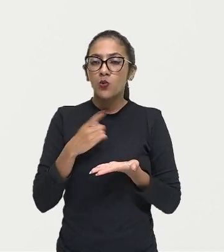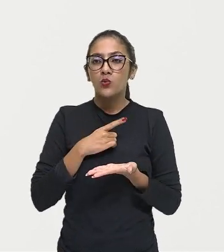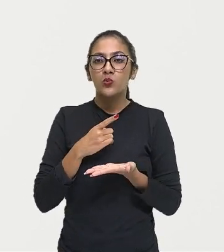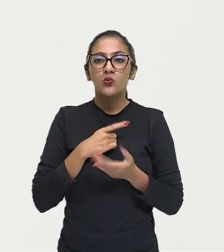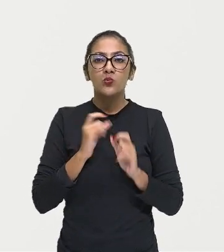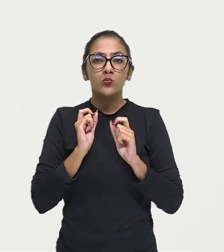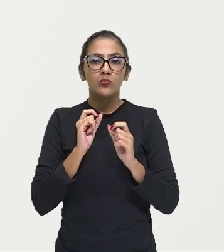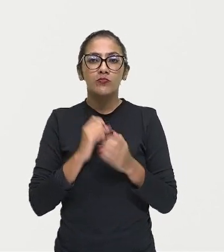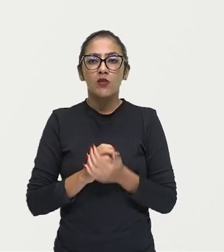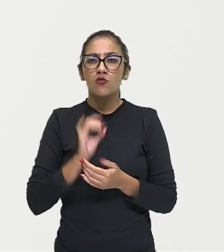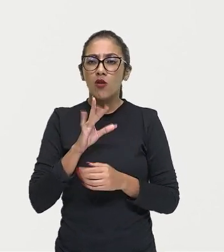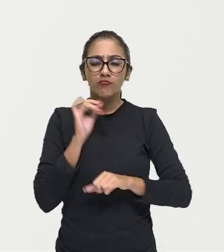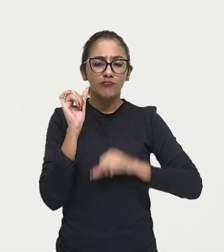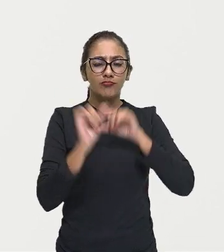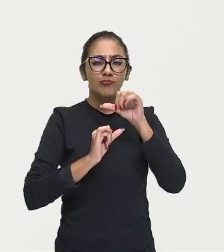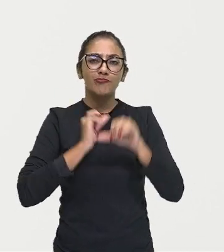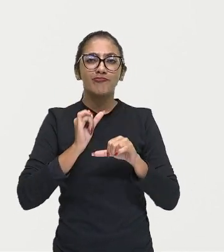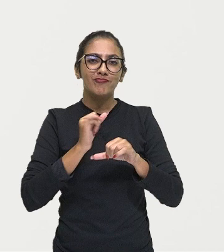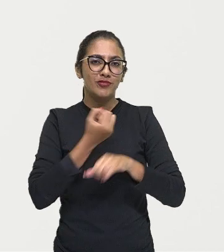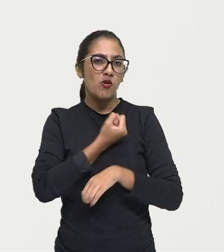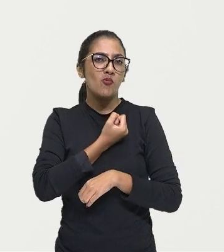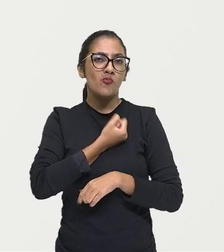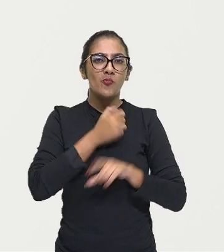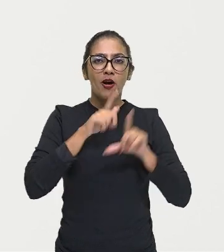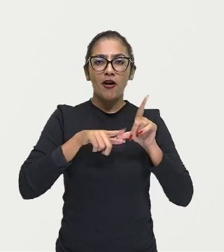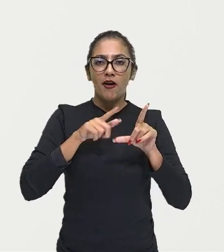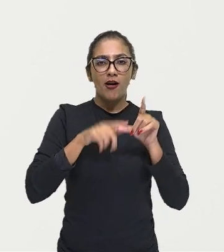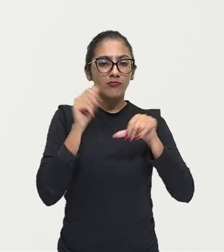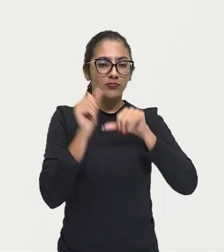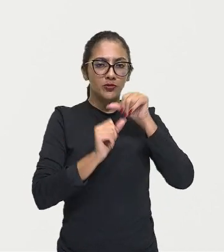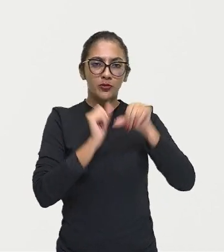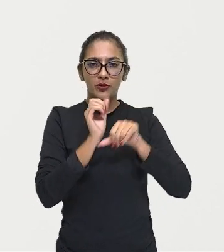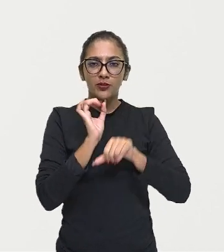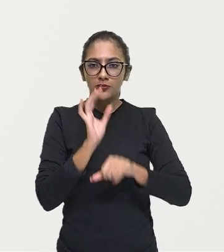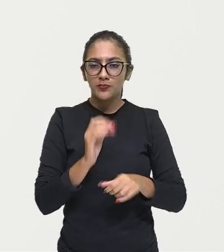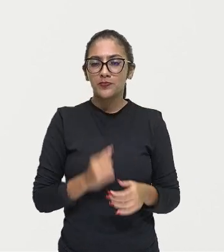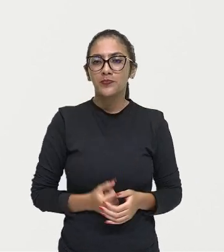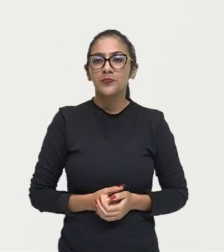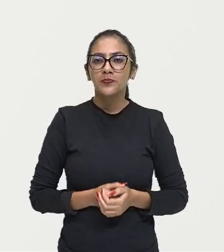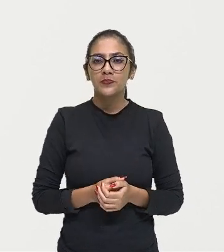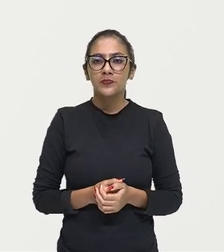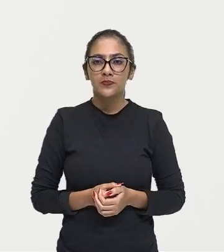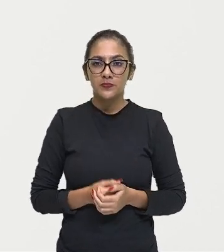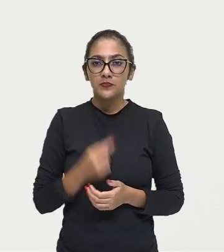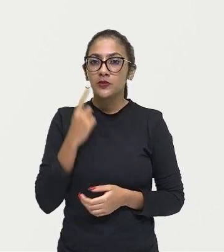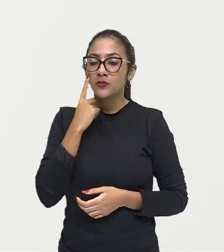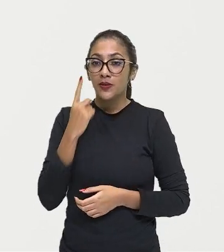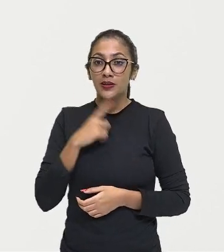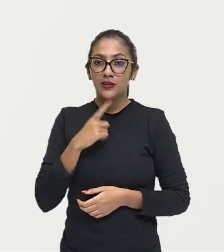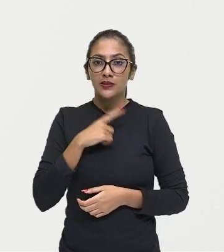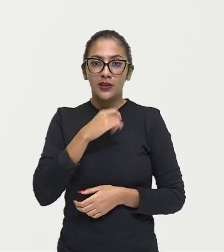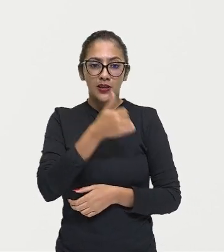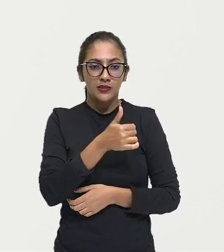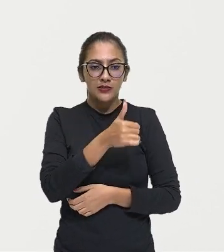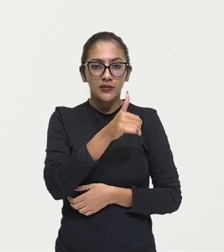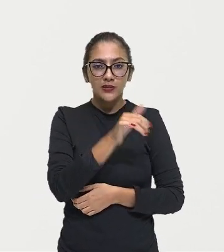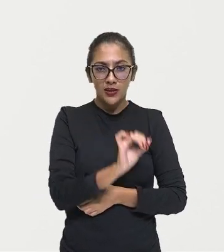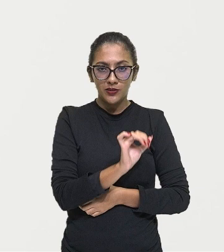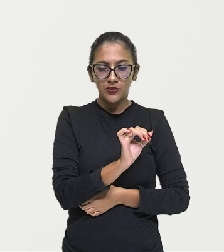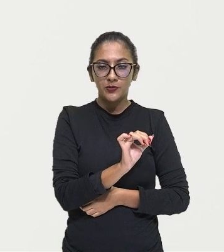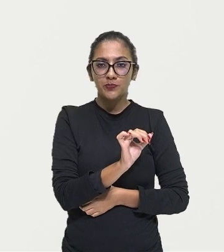irei substituir os valores. Força resultante vale